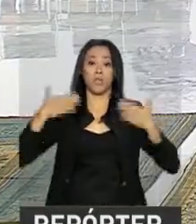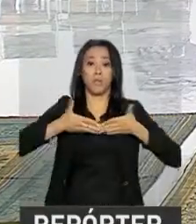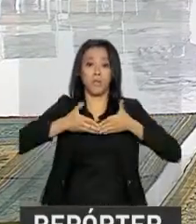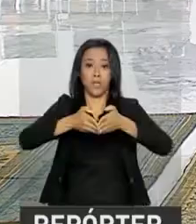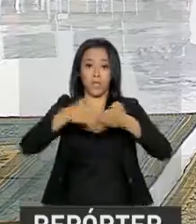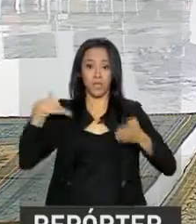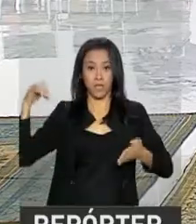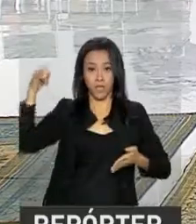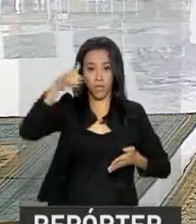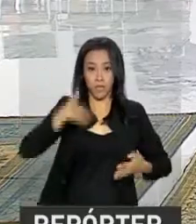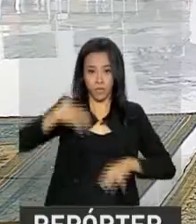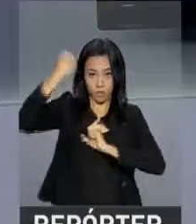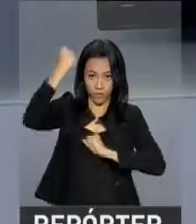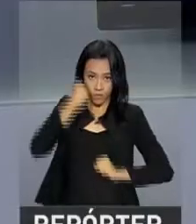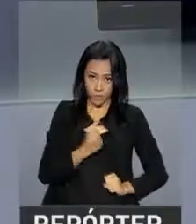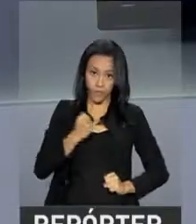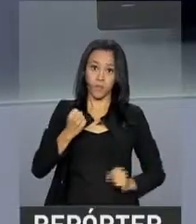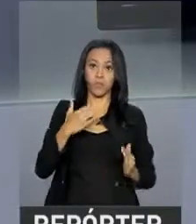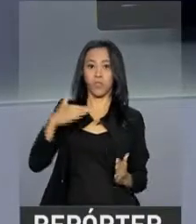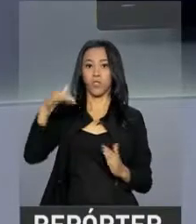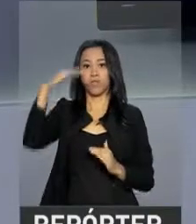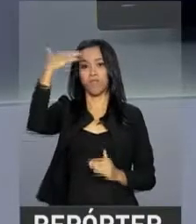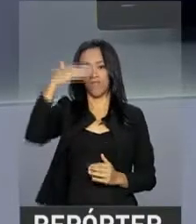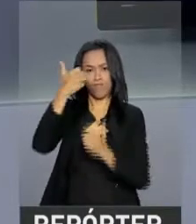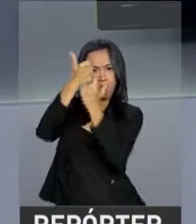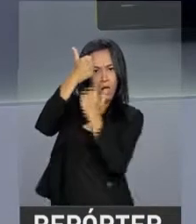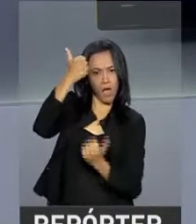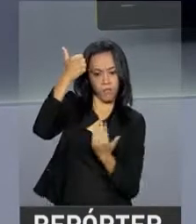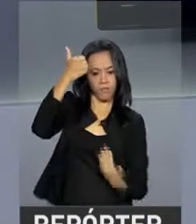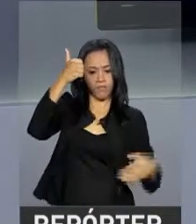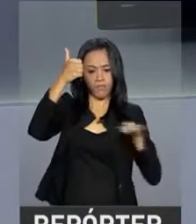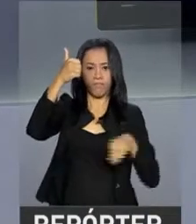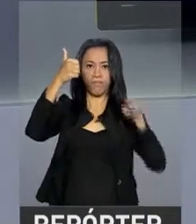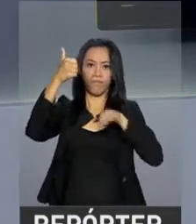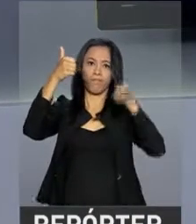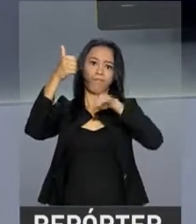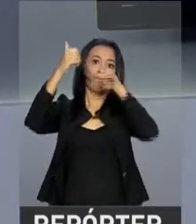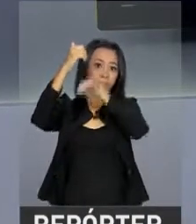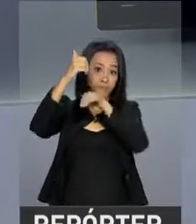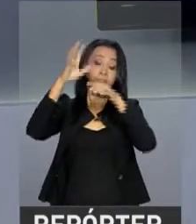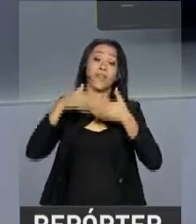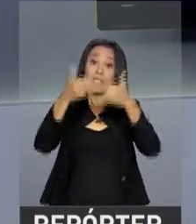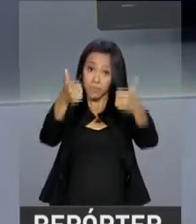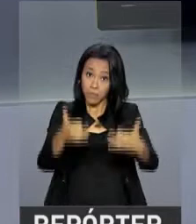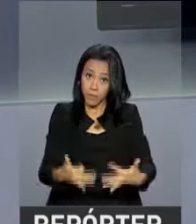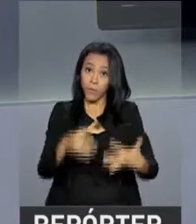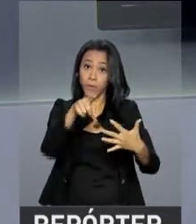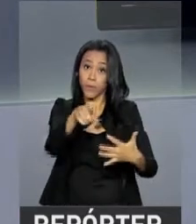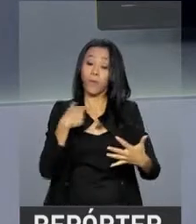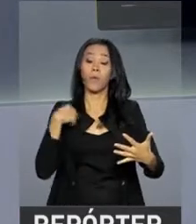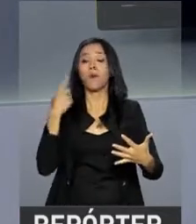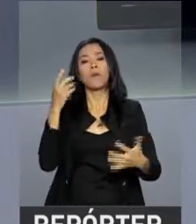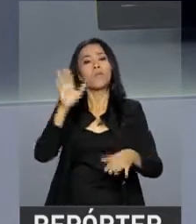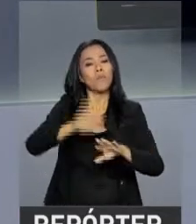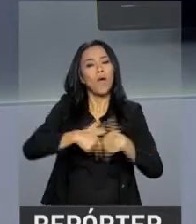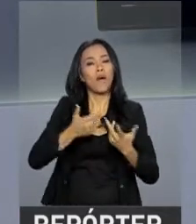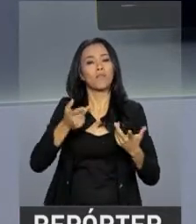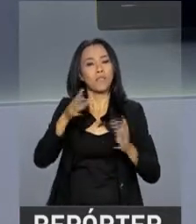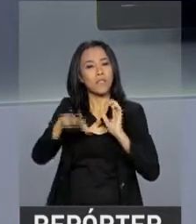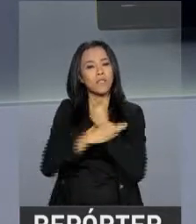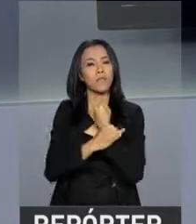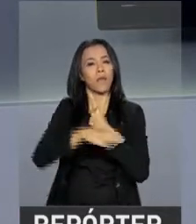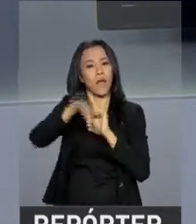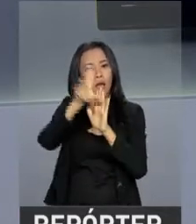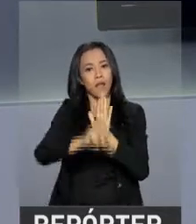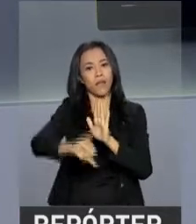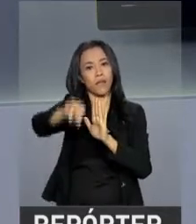e da aeronáutica no evento michel temer comentou a presença das forças armadas em ações de garantia da lei e da ordem como a que ocorre